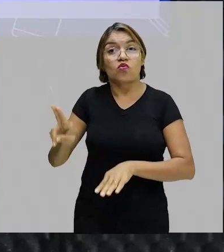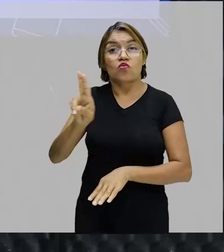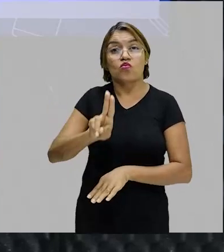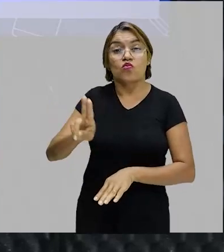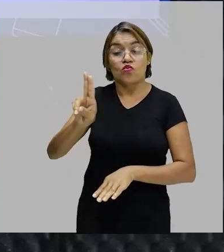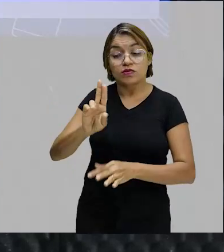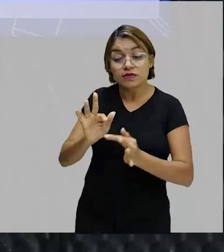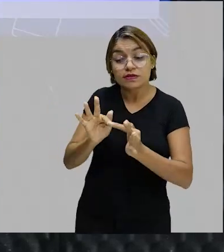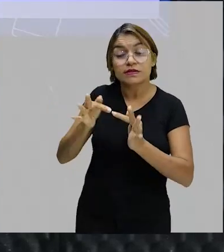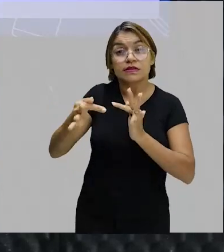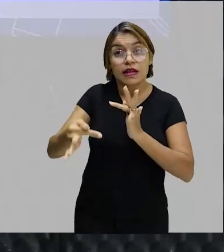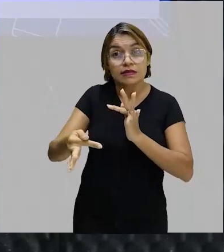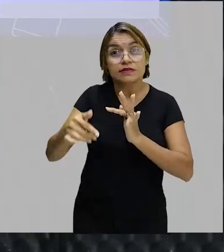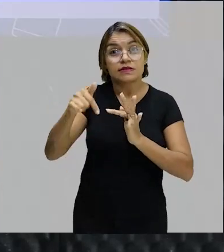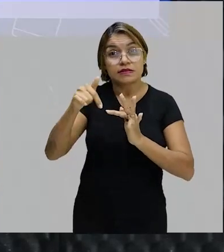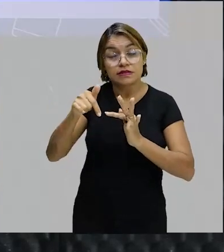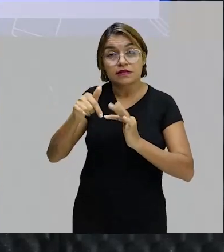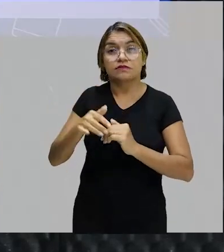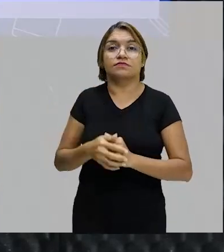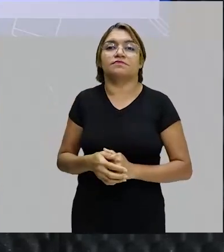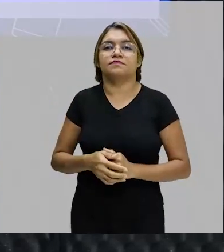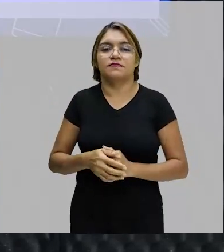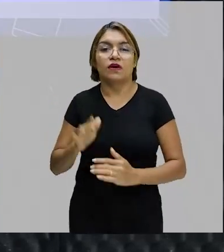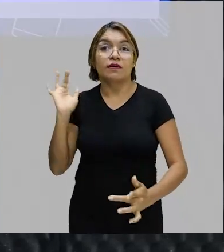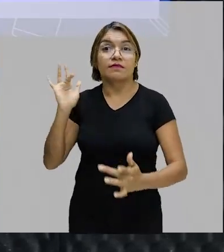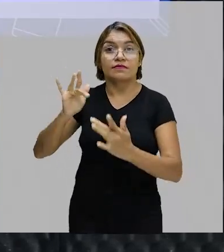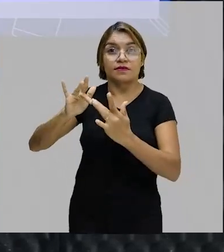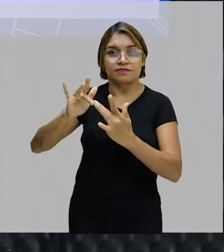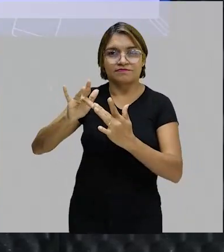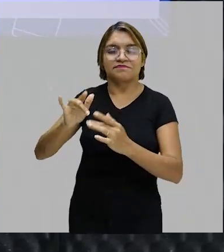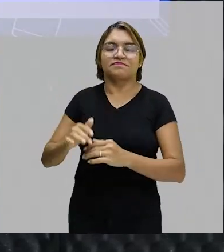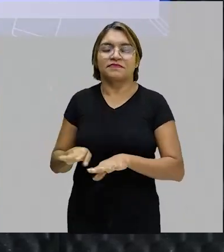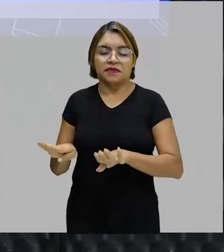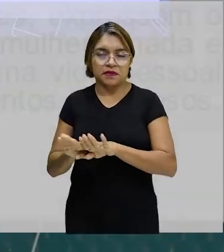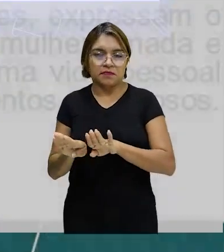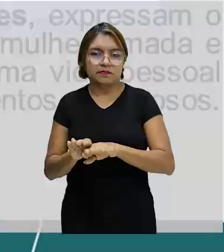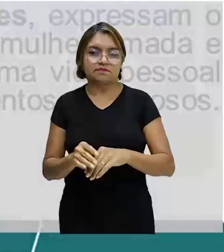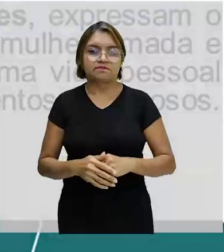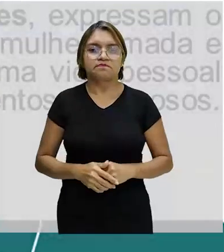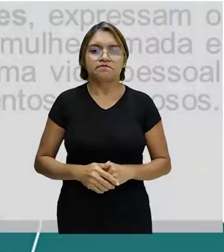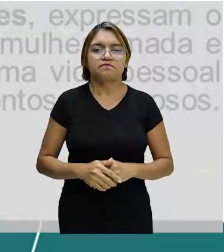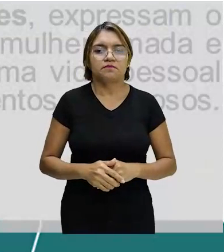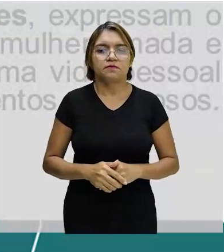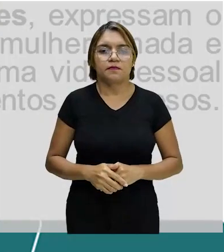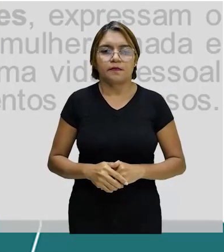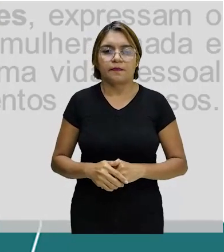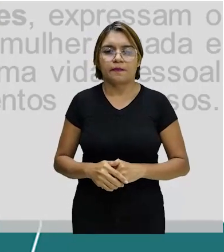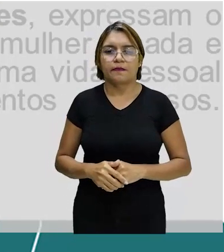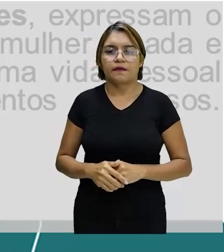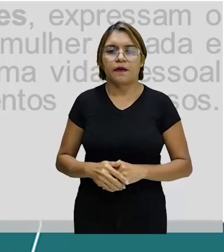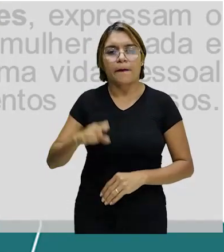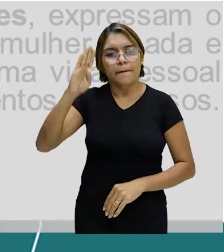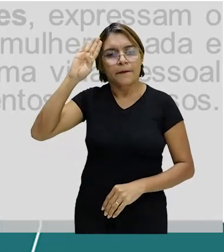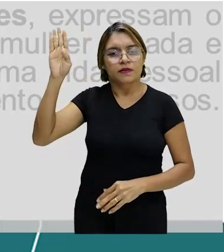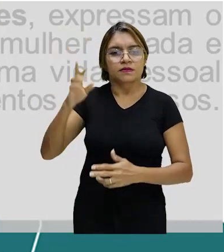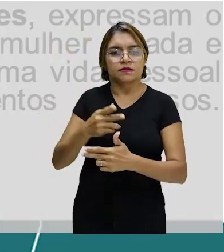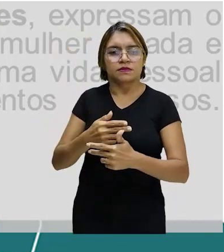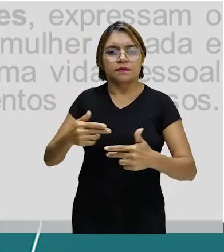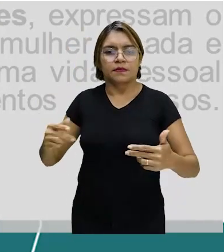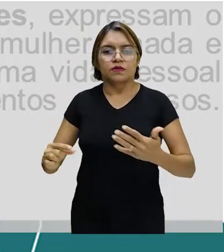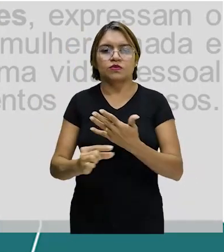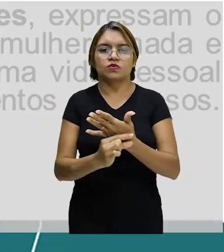do classicismo, por isso o nome neoclassicismo. Então vamos aqui para os principais autores. Manuel